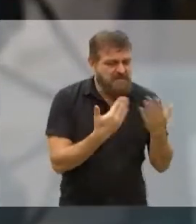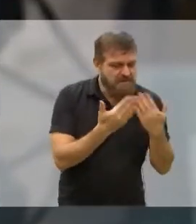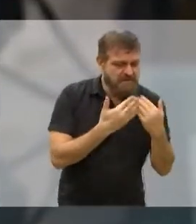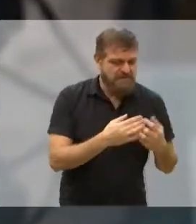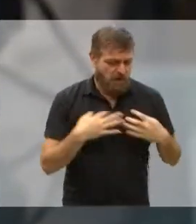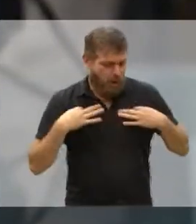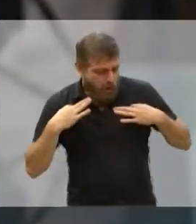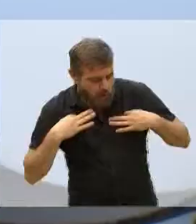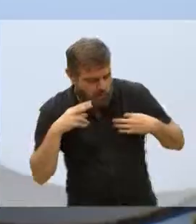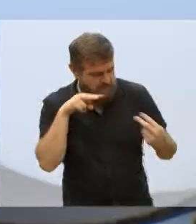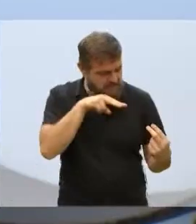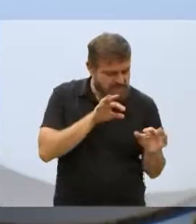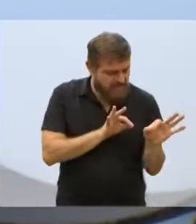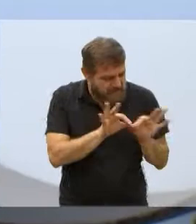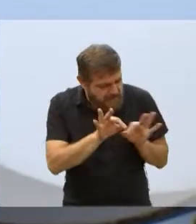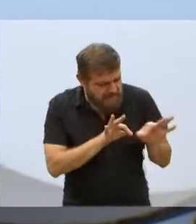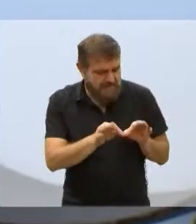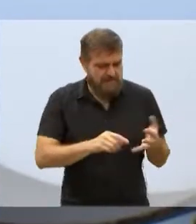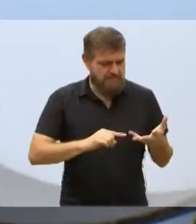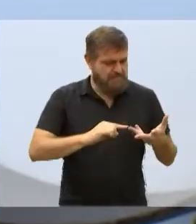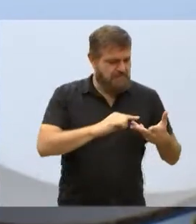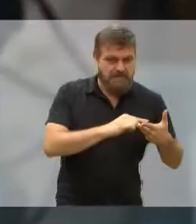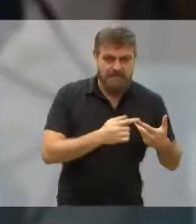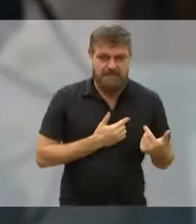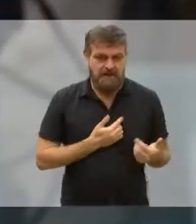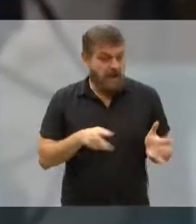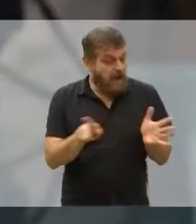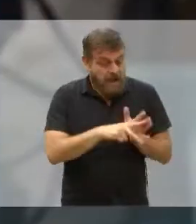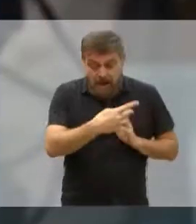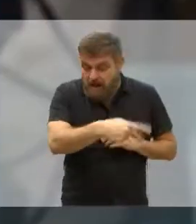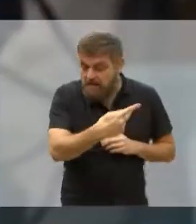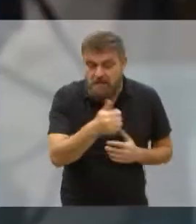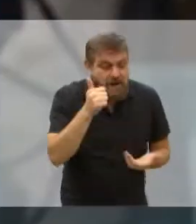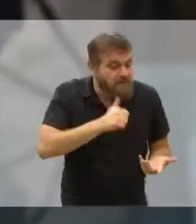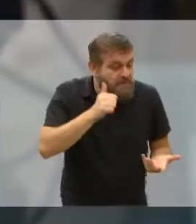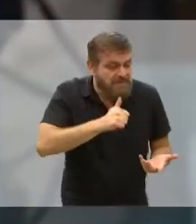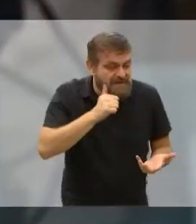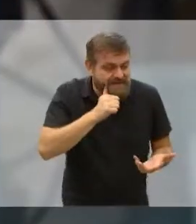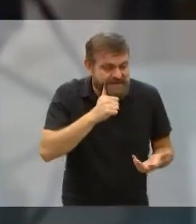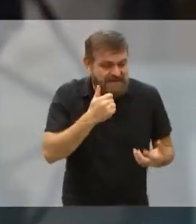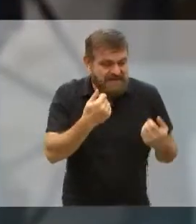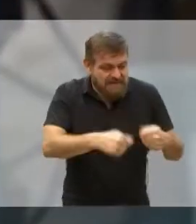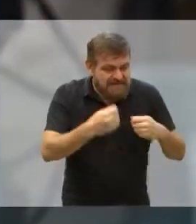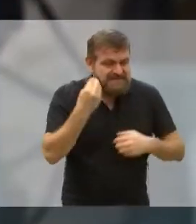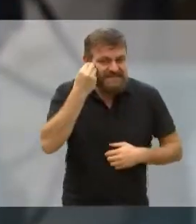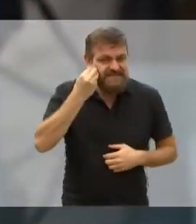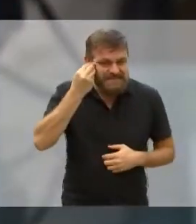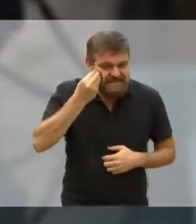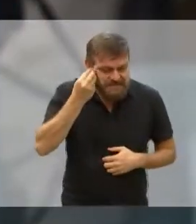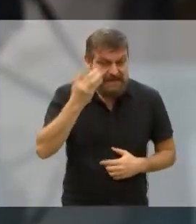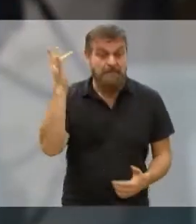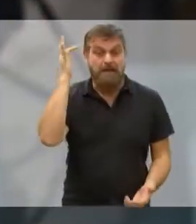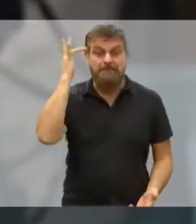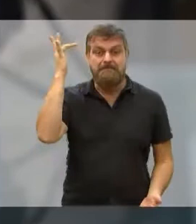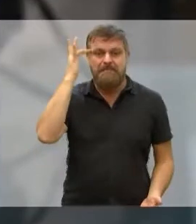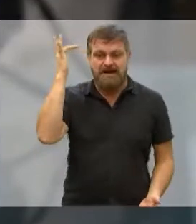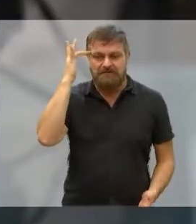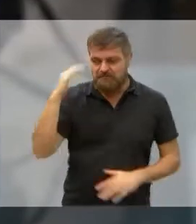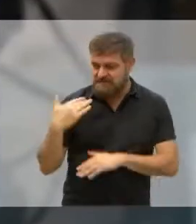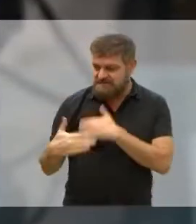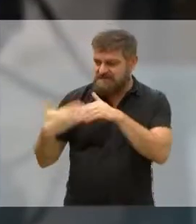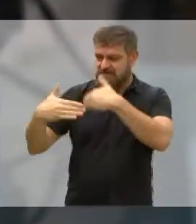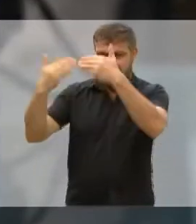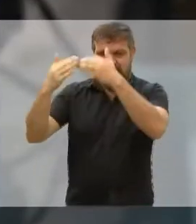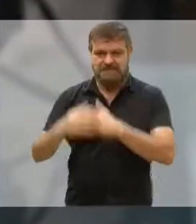trouxe o pai, deixa eu ver seu pijama, ai, deixa eu ver. Você arrumou, você me ajuda? É coisa de menina, eles precisam viver isso para amadurecer,